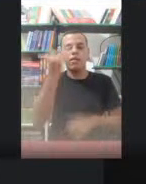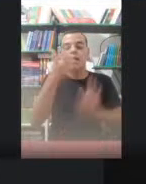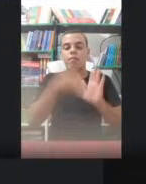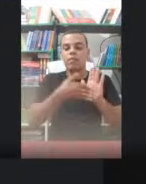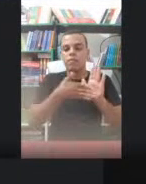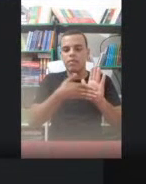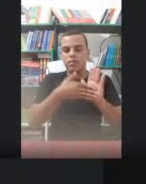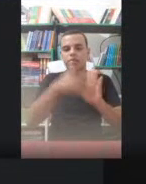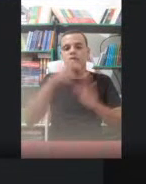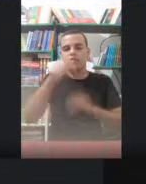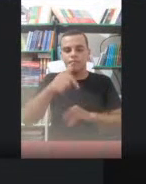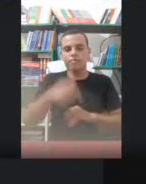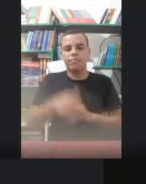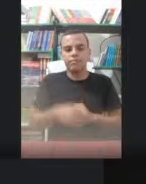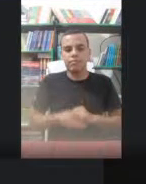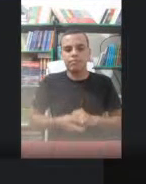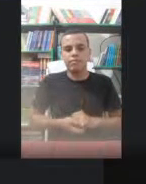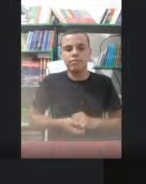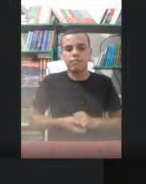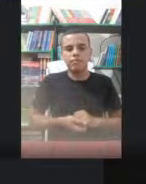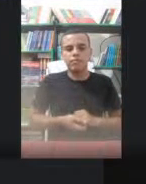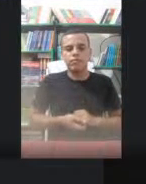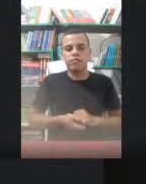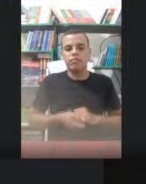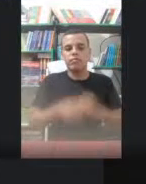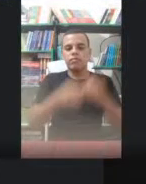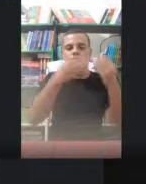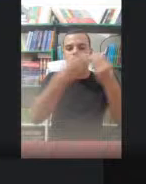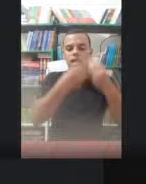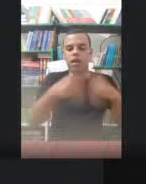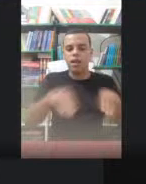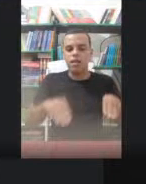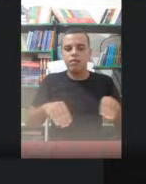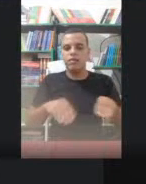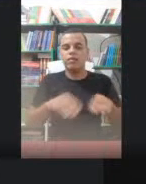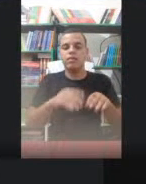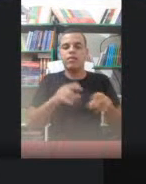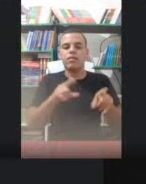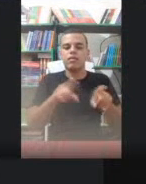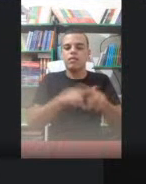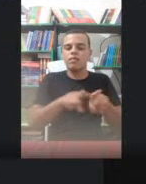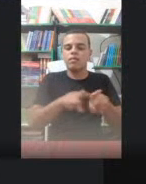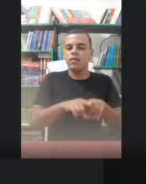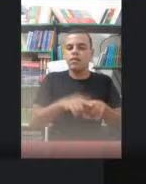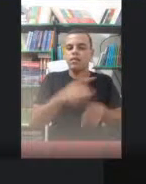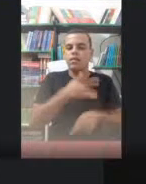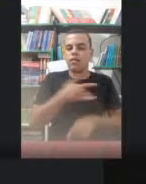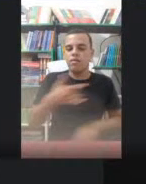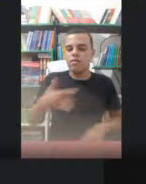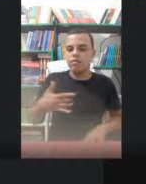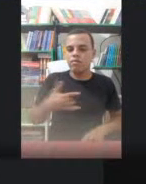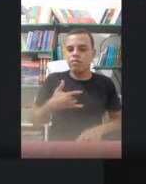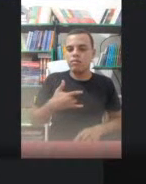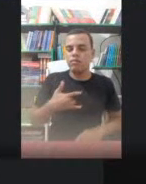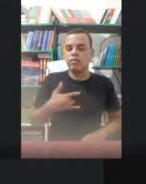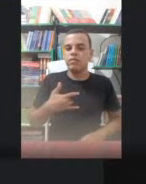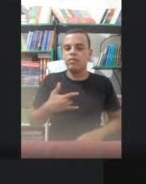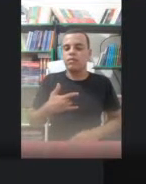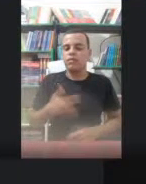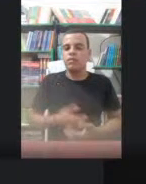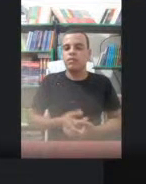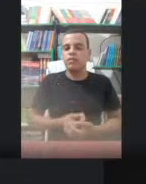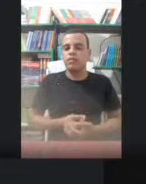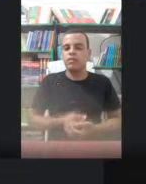a questão de quebra de paradigma de saúde, né, aquela perspectiva de que o homem não se